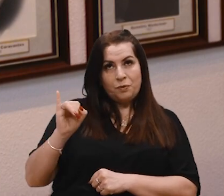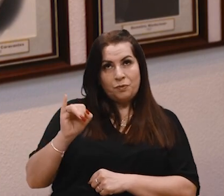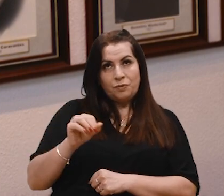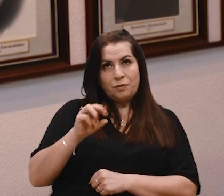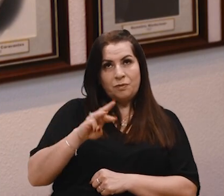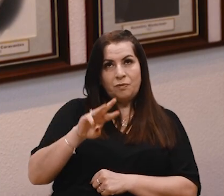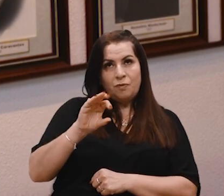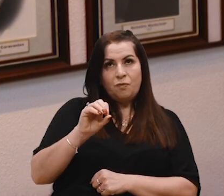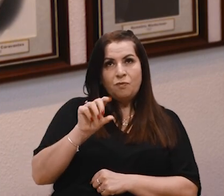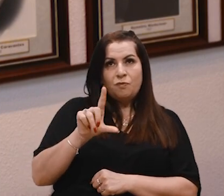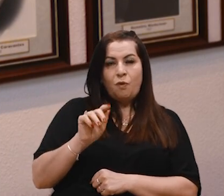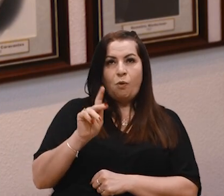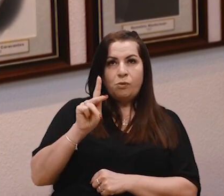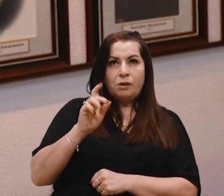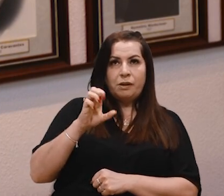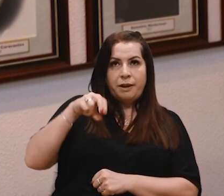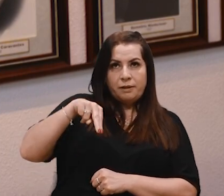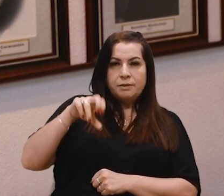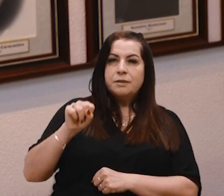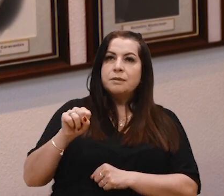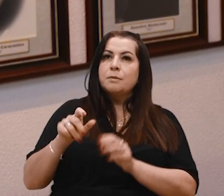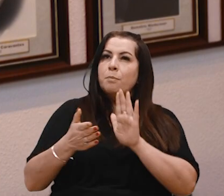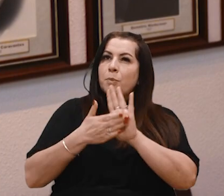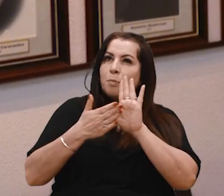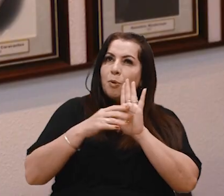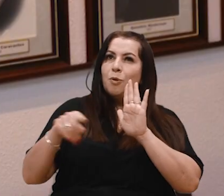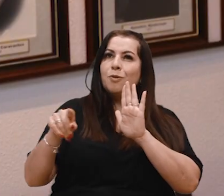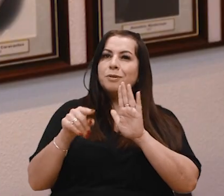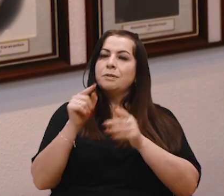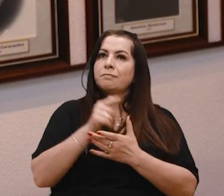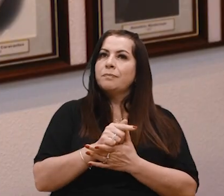um haitiano, né, o Volks, né, ele propôs